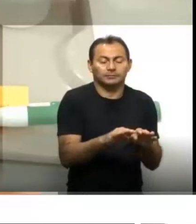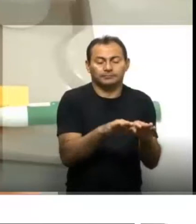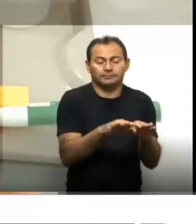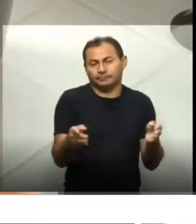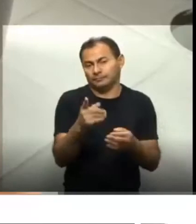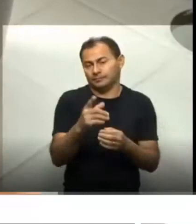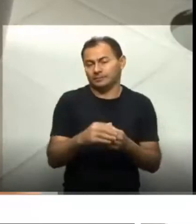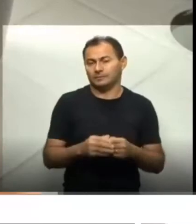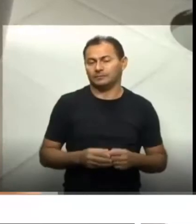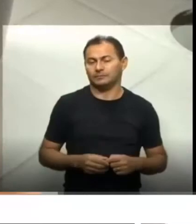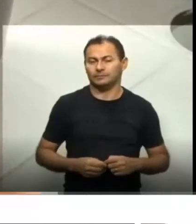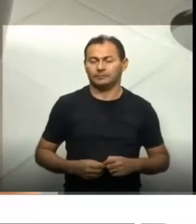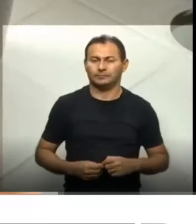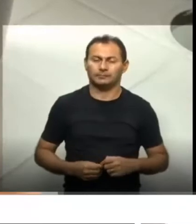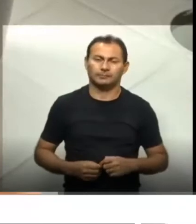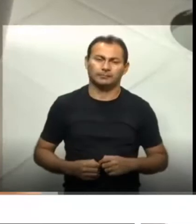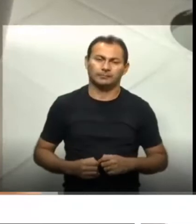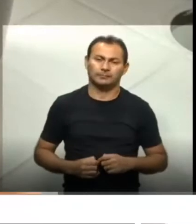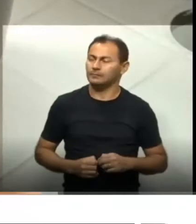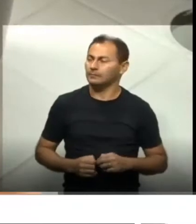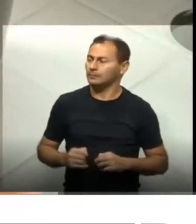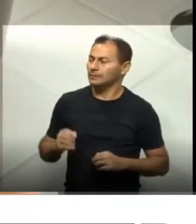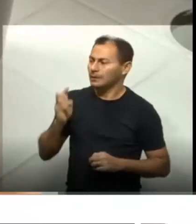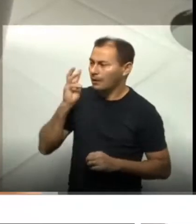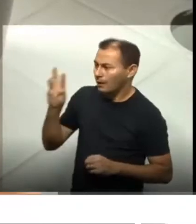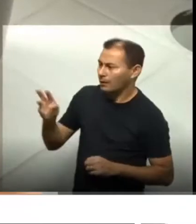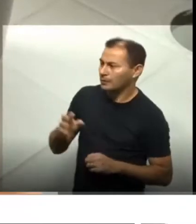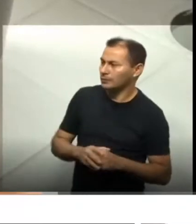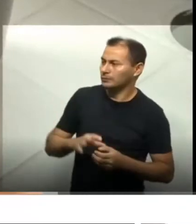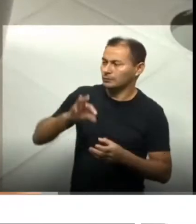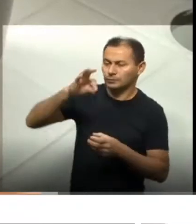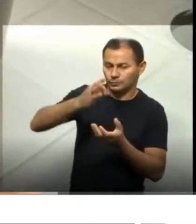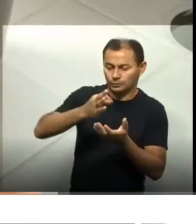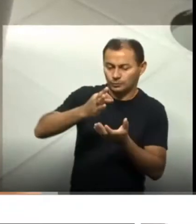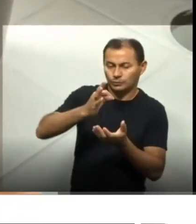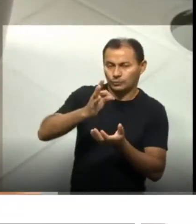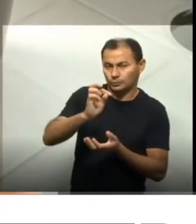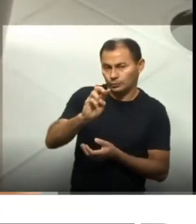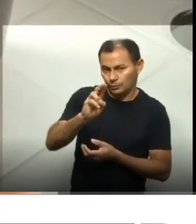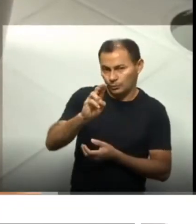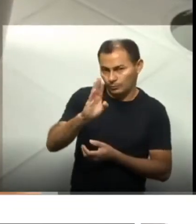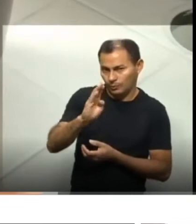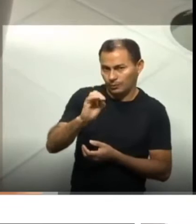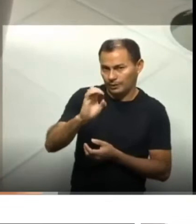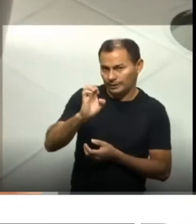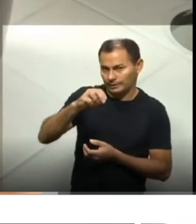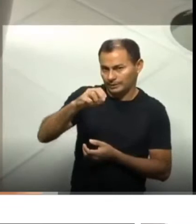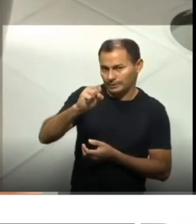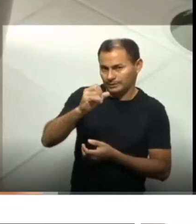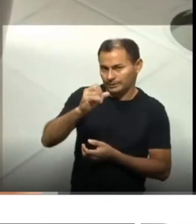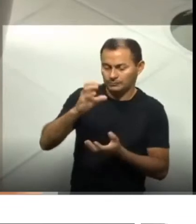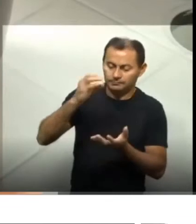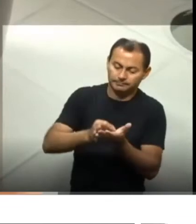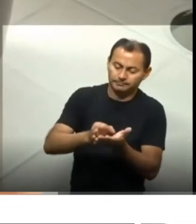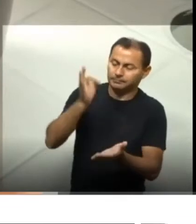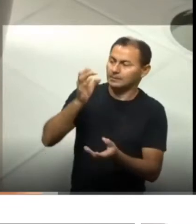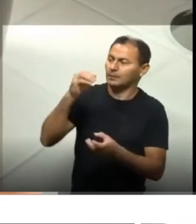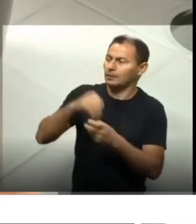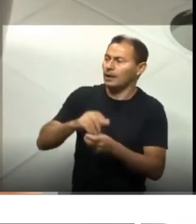com a base, no caso, a gente vai aquecer em 10 minutos a banho-maria. Beleza?